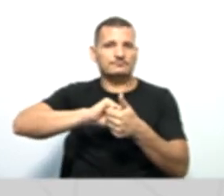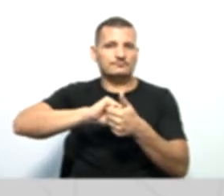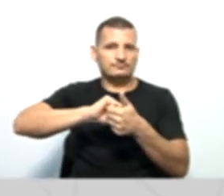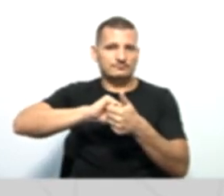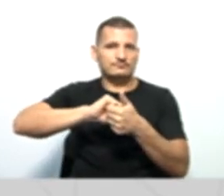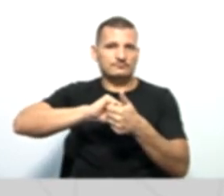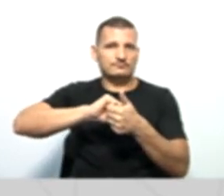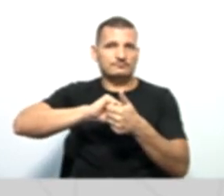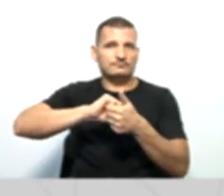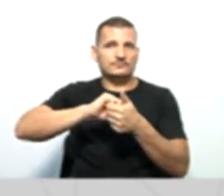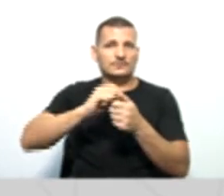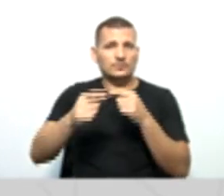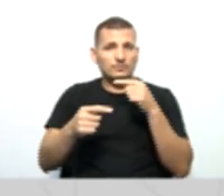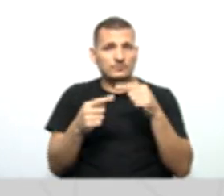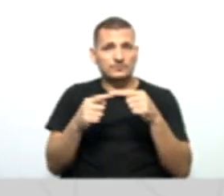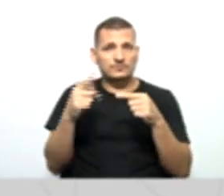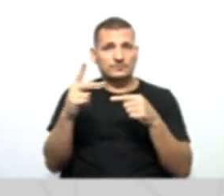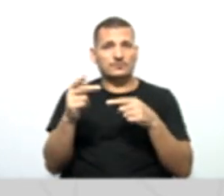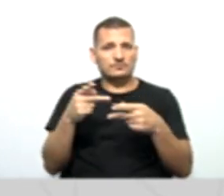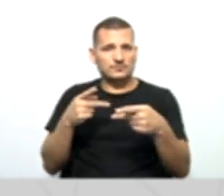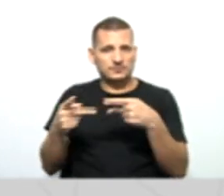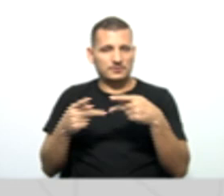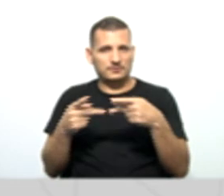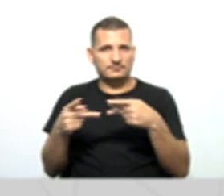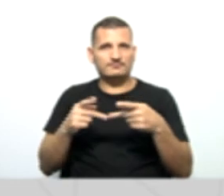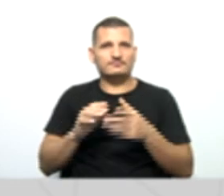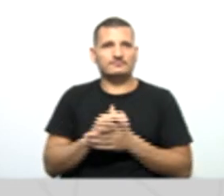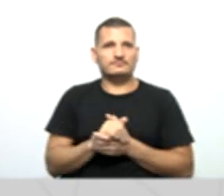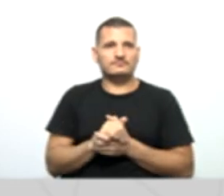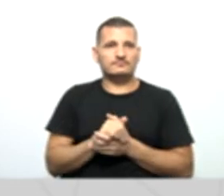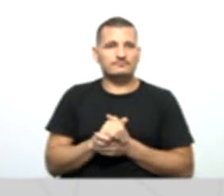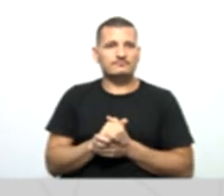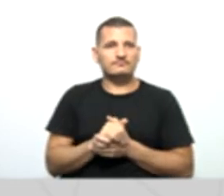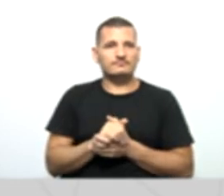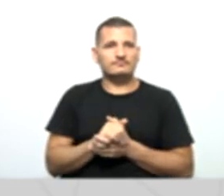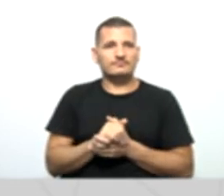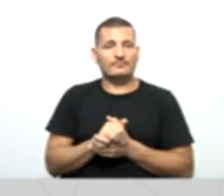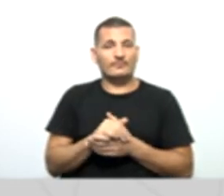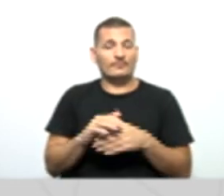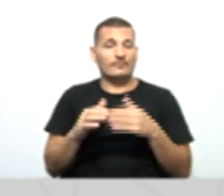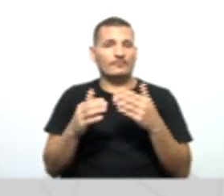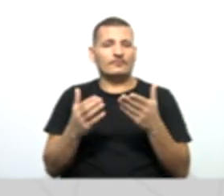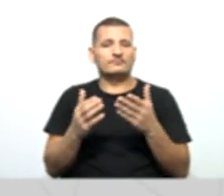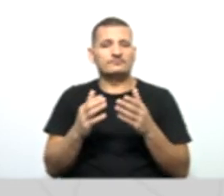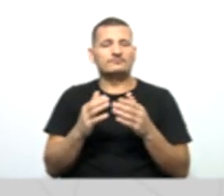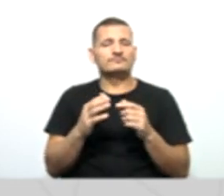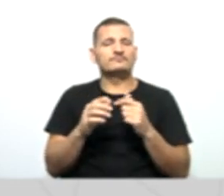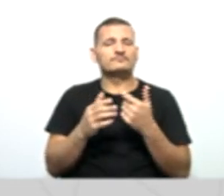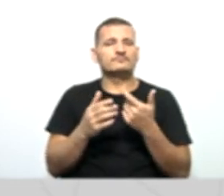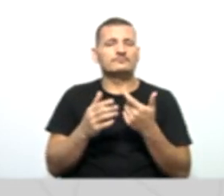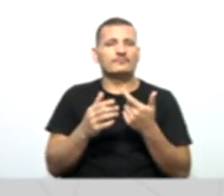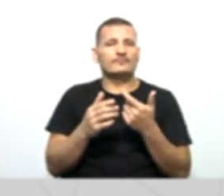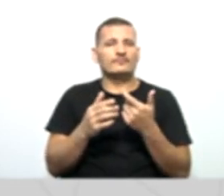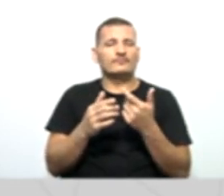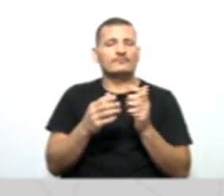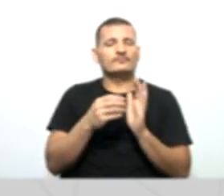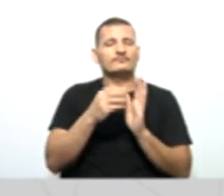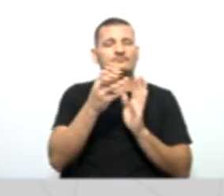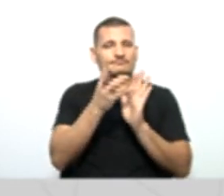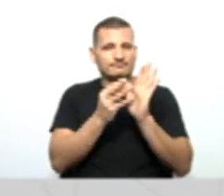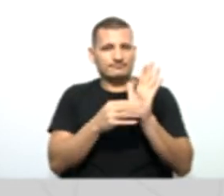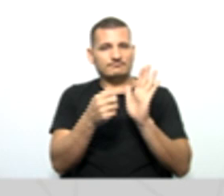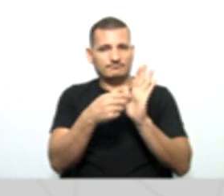seu projeto, que atenda todas as atividades. Não é isso? Então, dentro do que foi feito, dentro daquilo que a gente